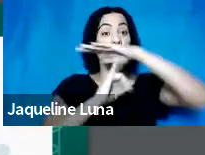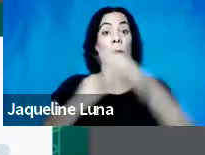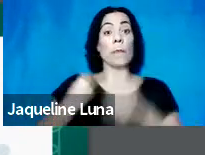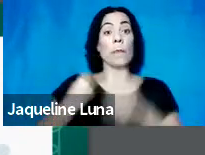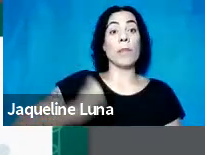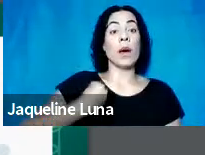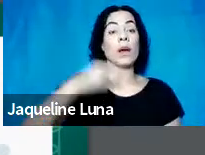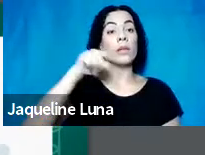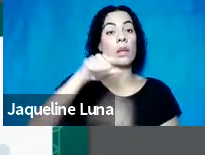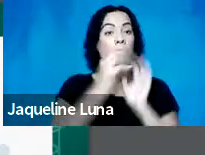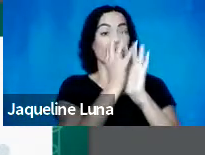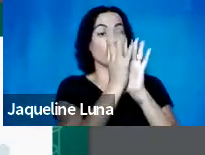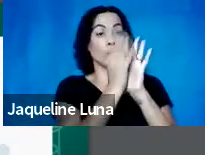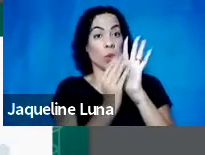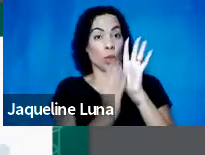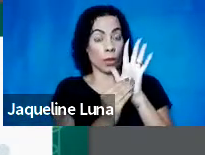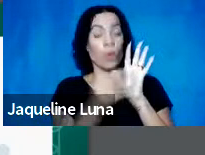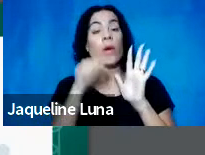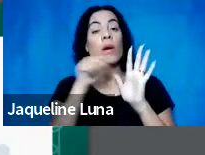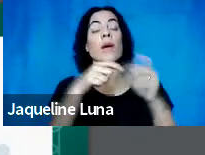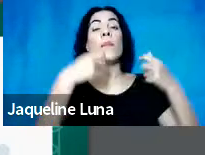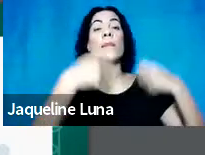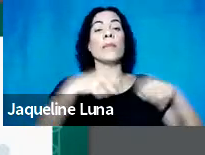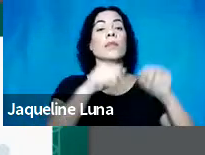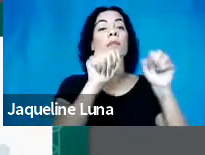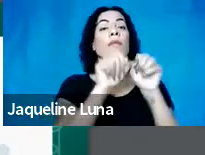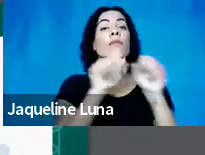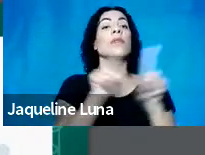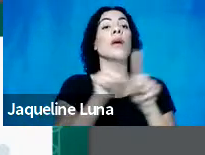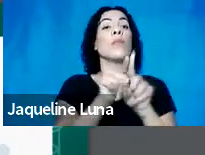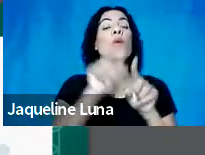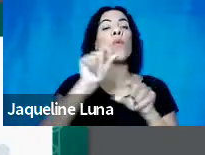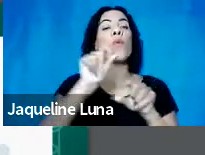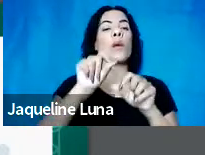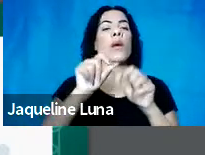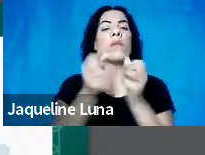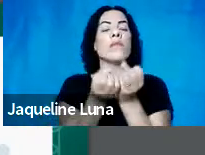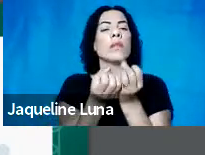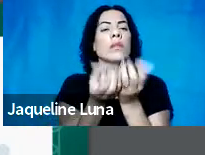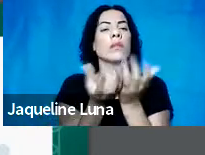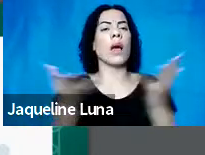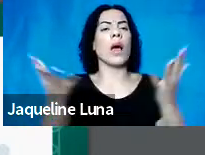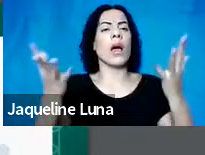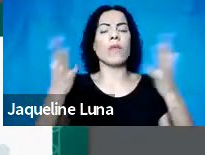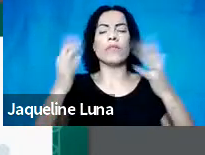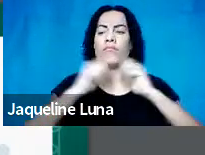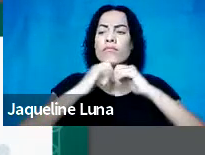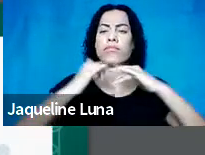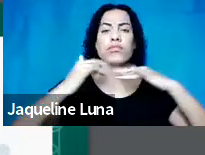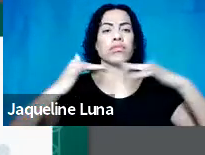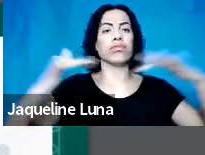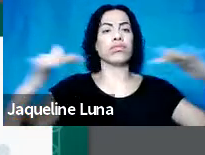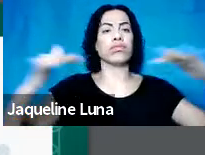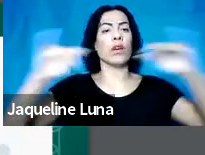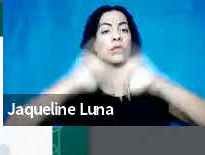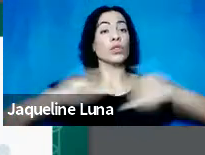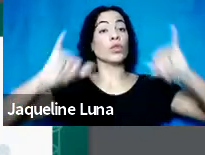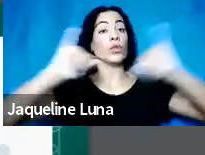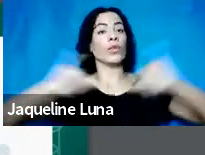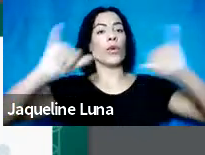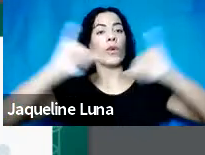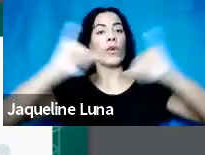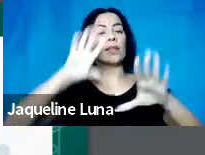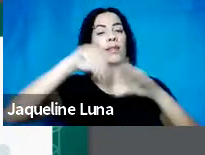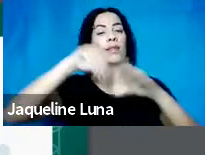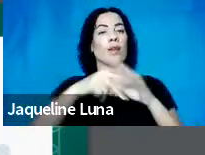desse conteúdo, elas façam também a difusão, a distribuição e a divulgação do programa nas suas redes